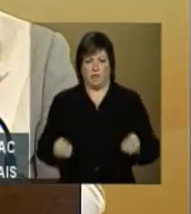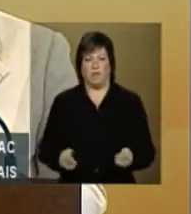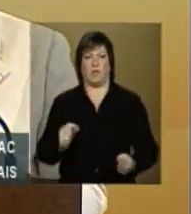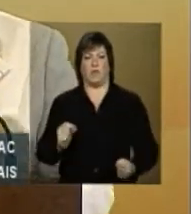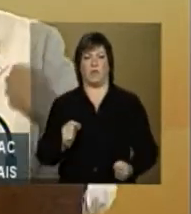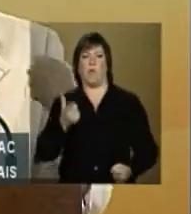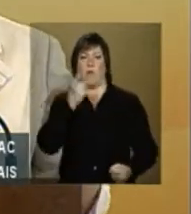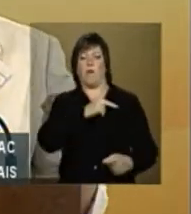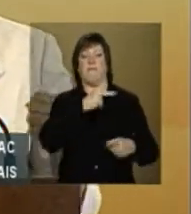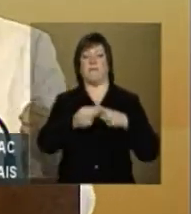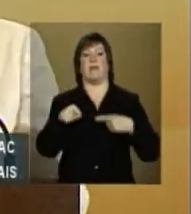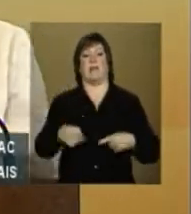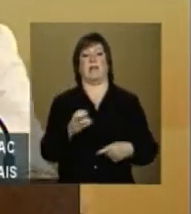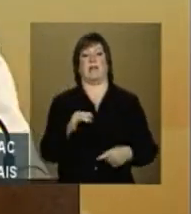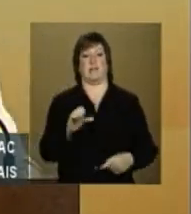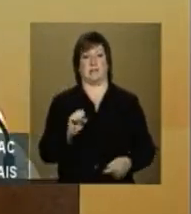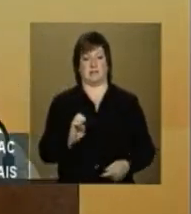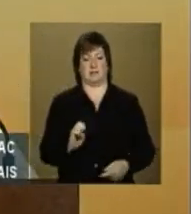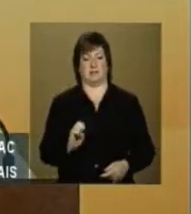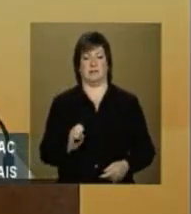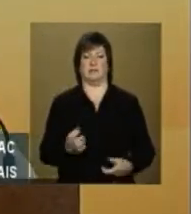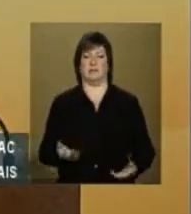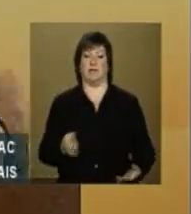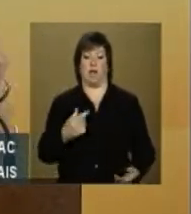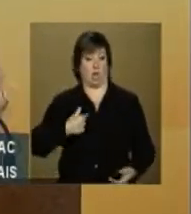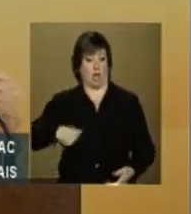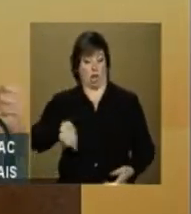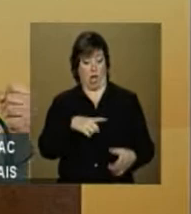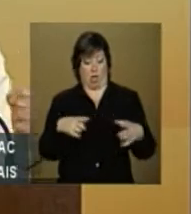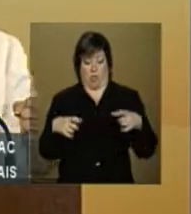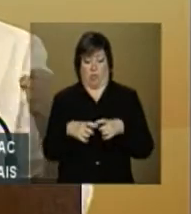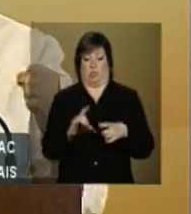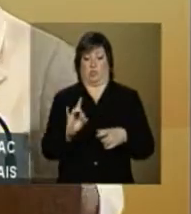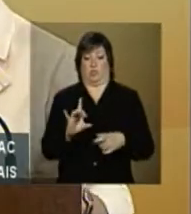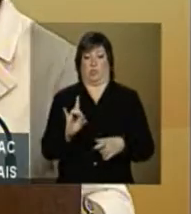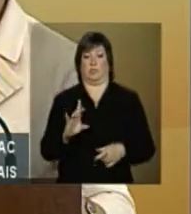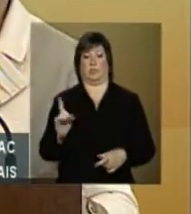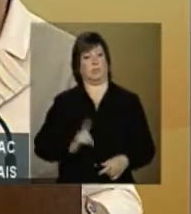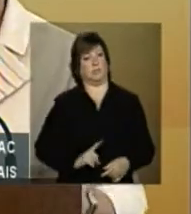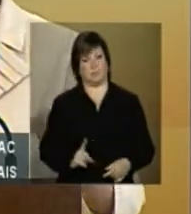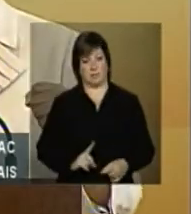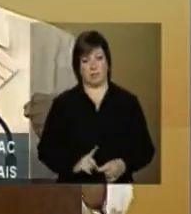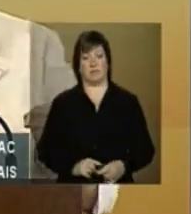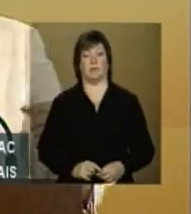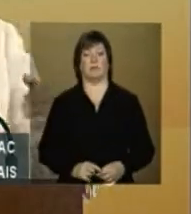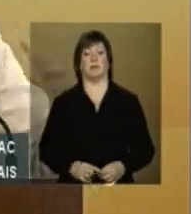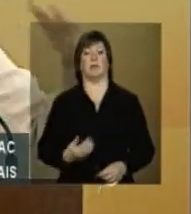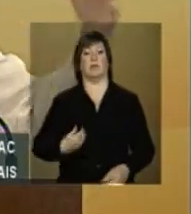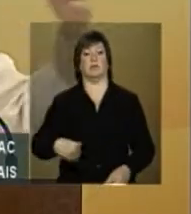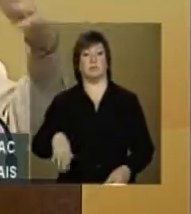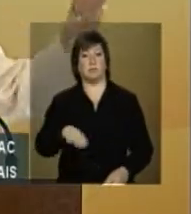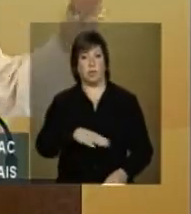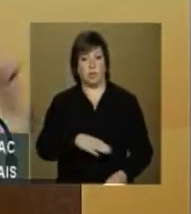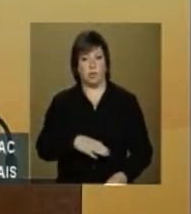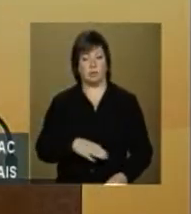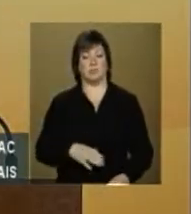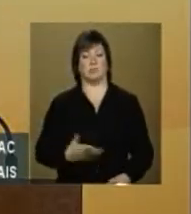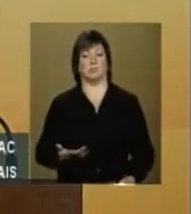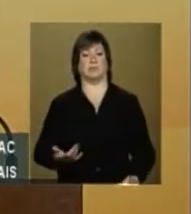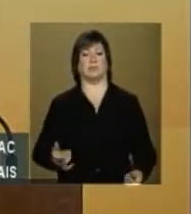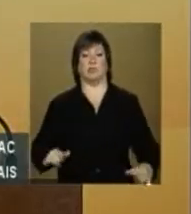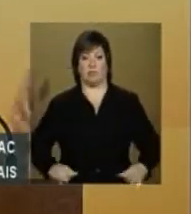à crise. É óbvio que nós não somos uma ilha. É óbvio que nós temos,